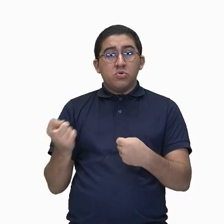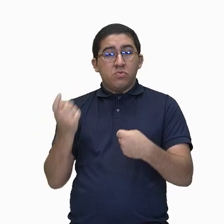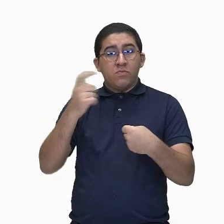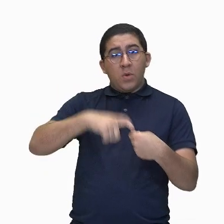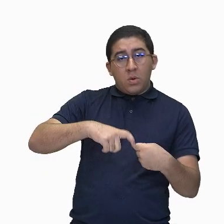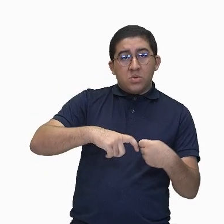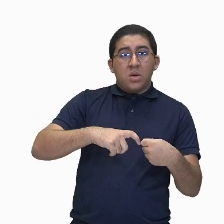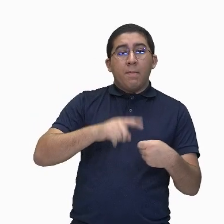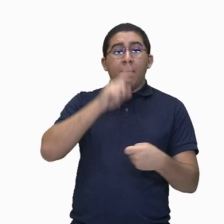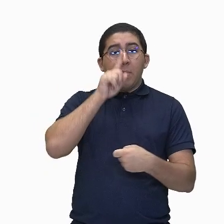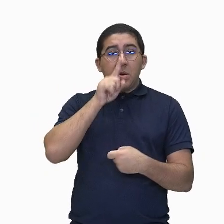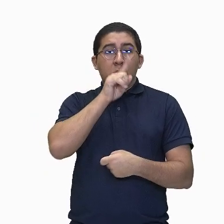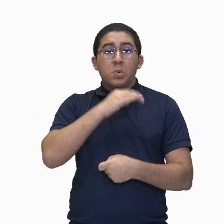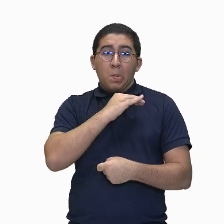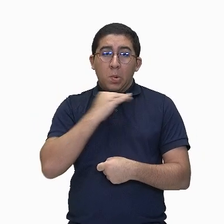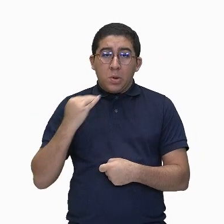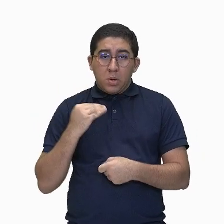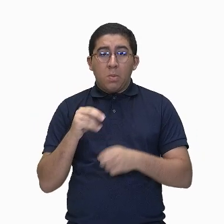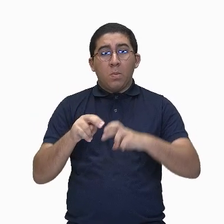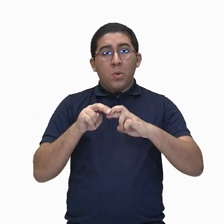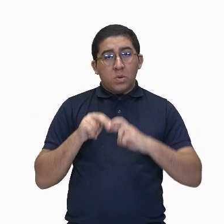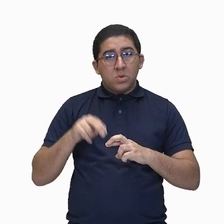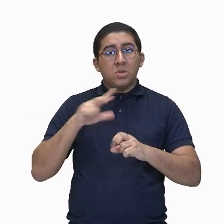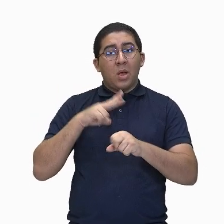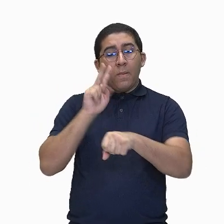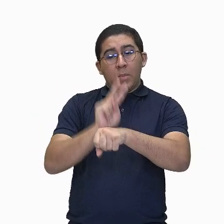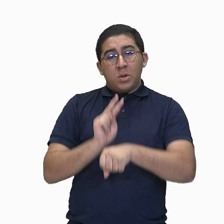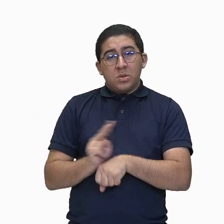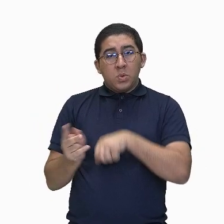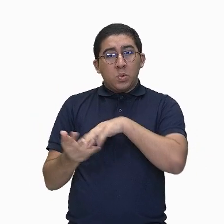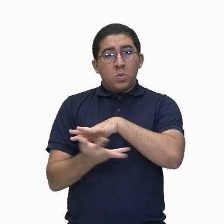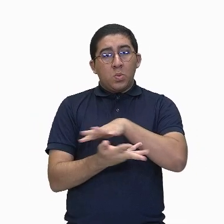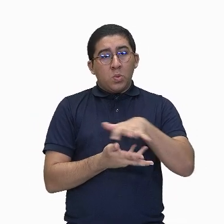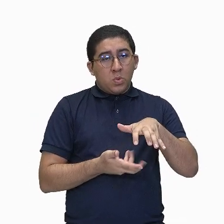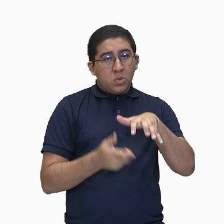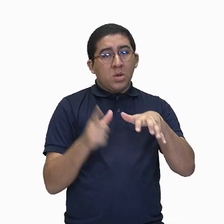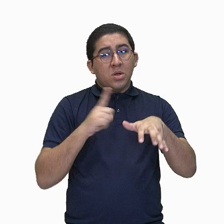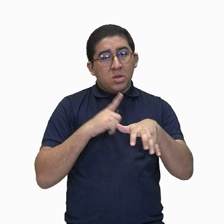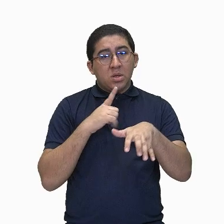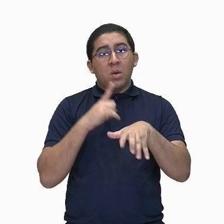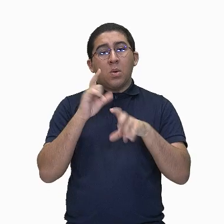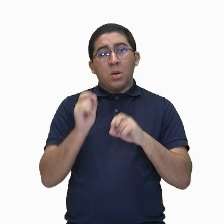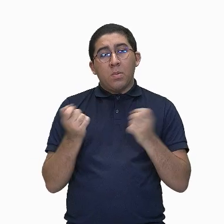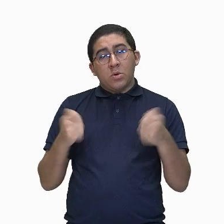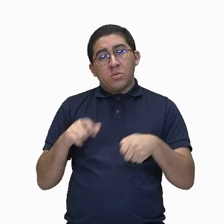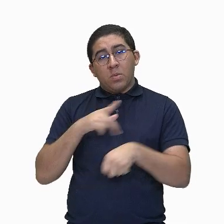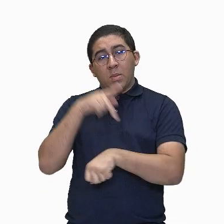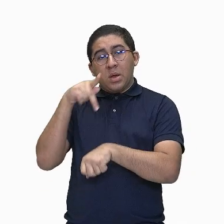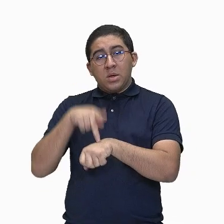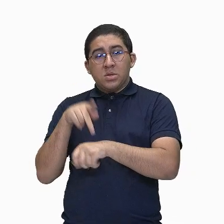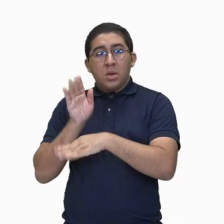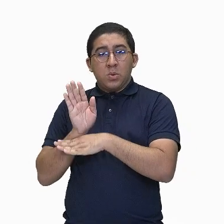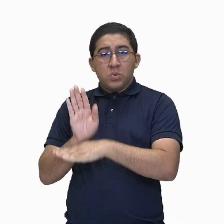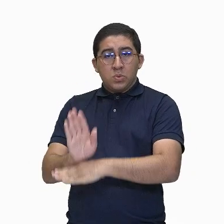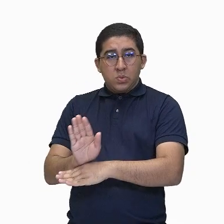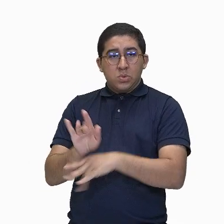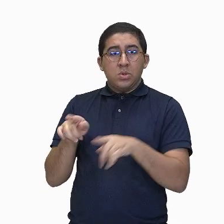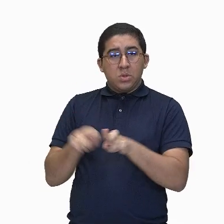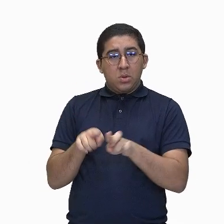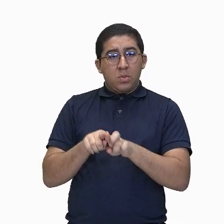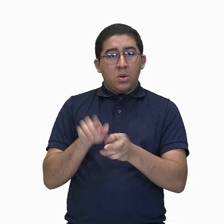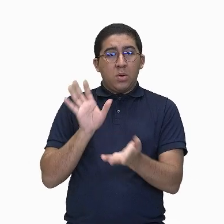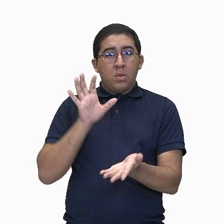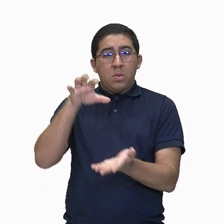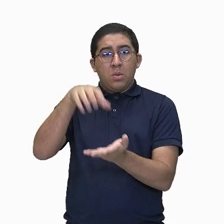Por isso, recebem proteção internacional e passam a ter acesso à assistência dos países que as acolhem, do Acnur e